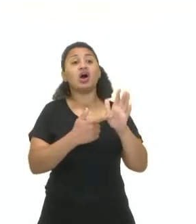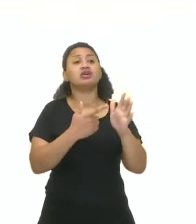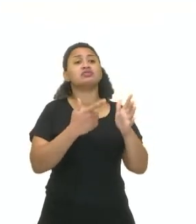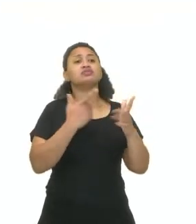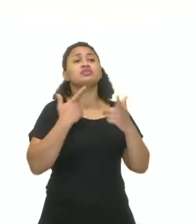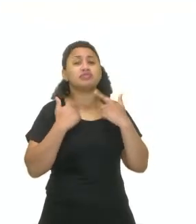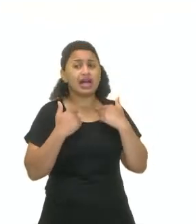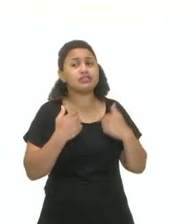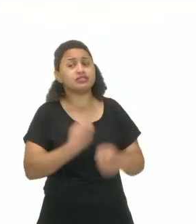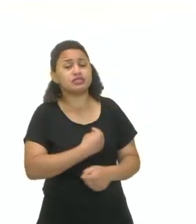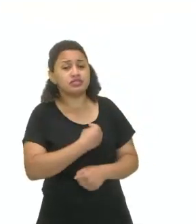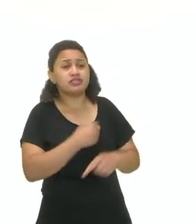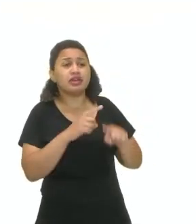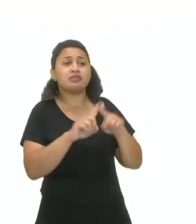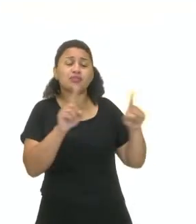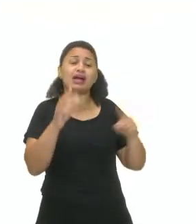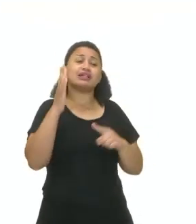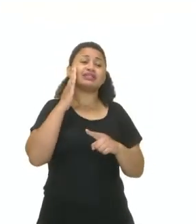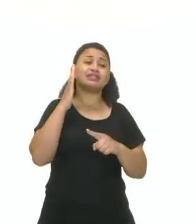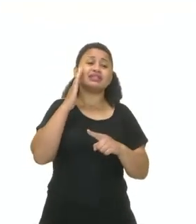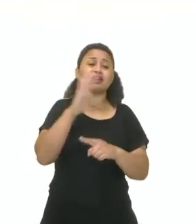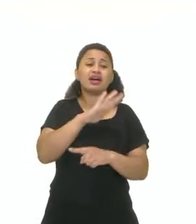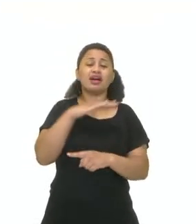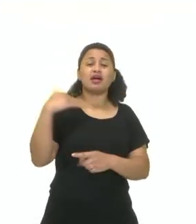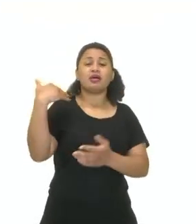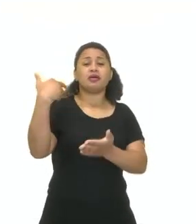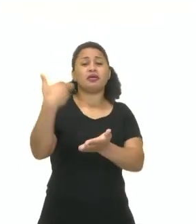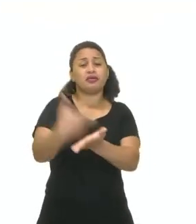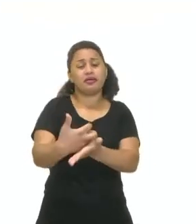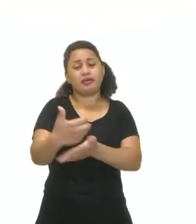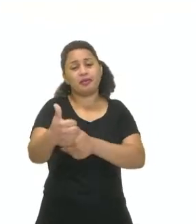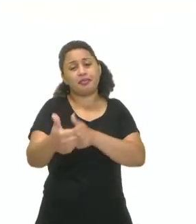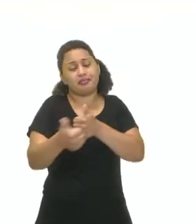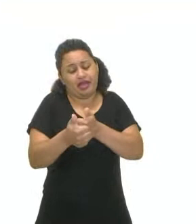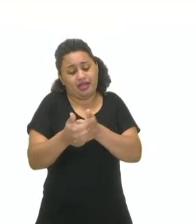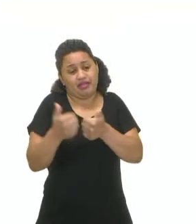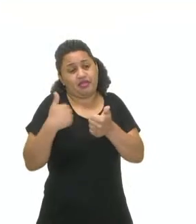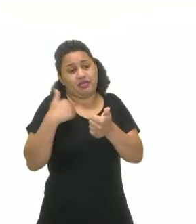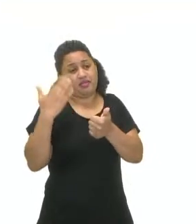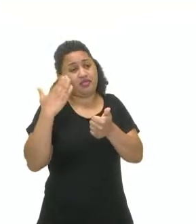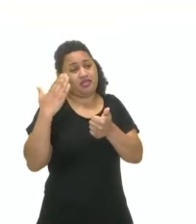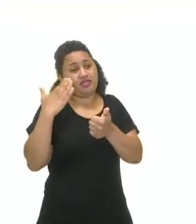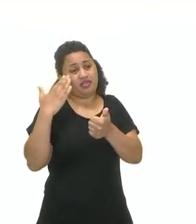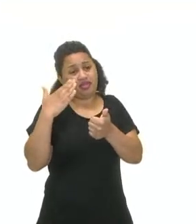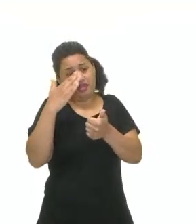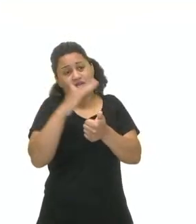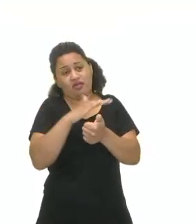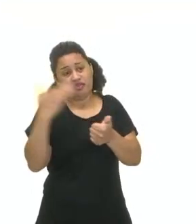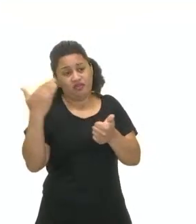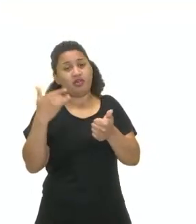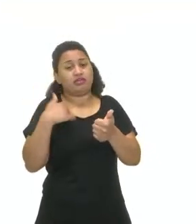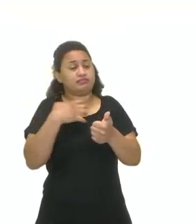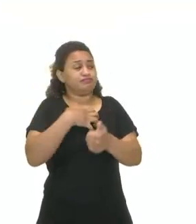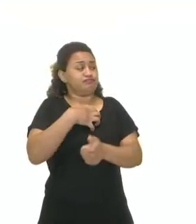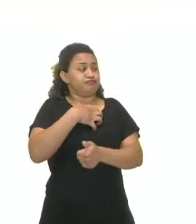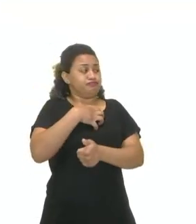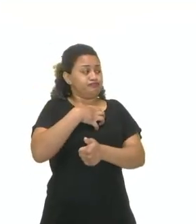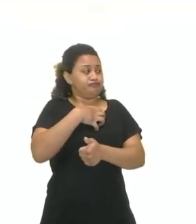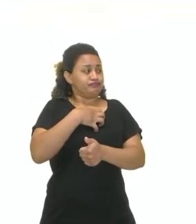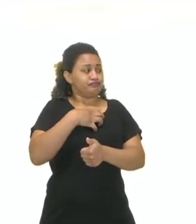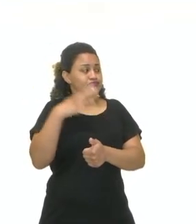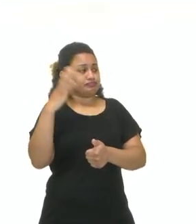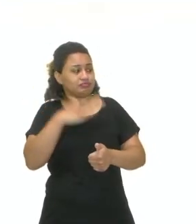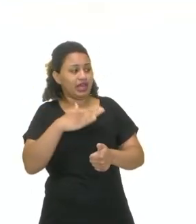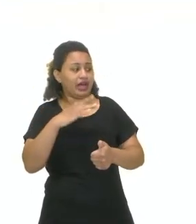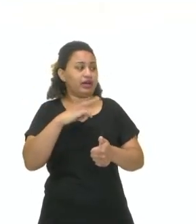ver, sabe da proximidade da morte. Eu sei que vou morrer. Dentro em meu peito, o mal terrível me devora a